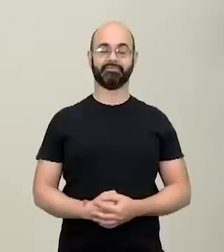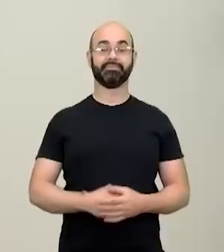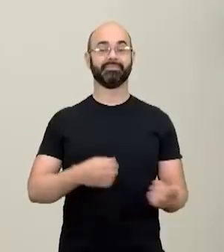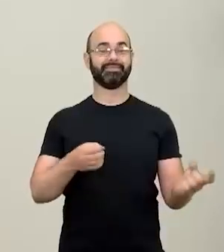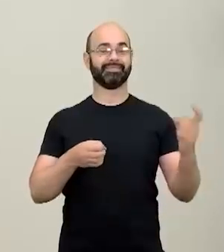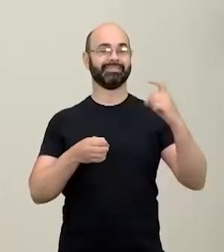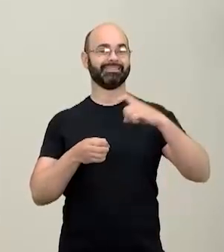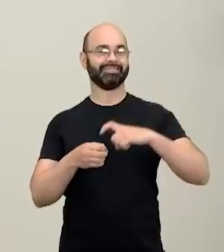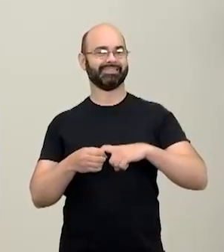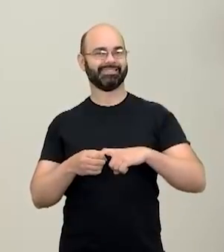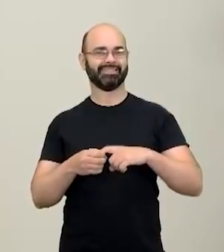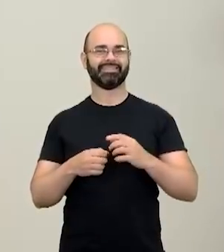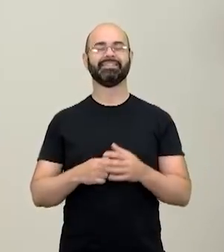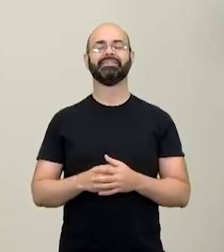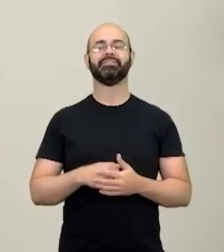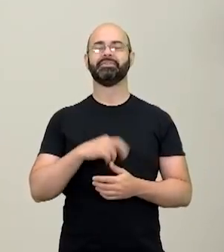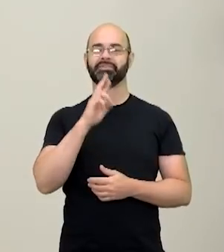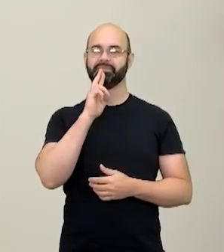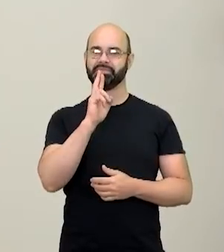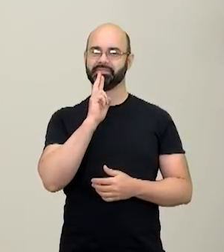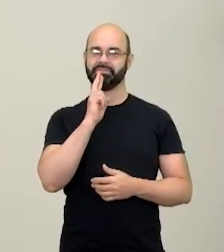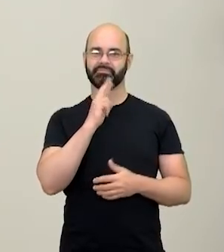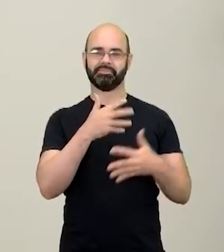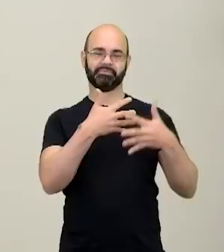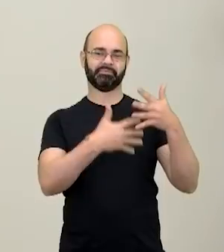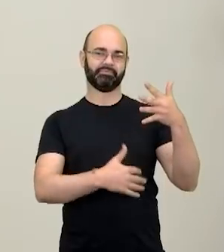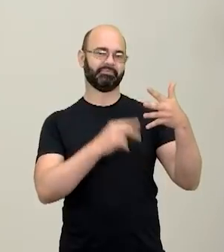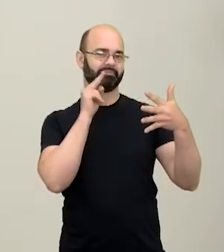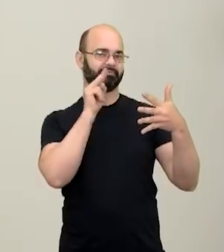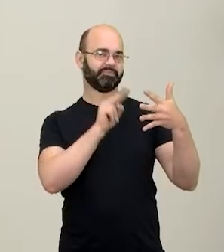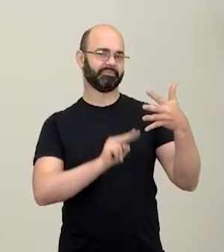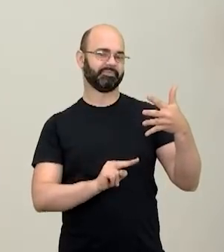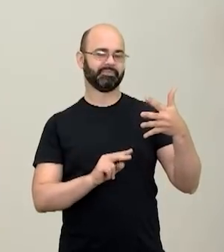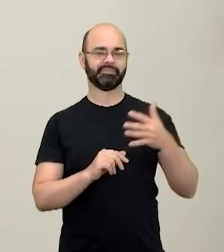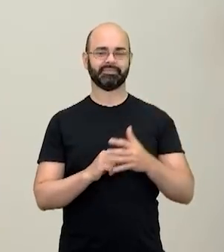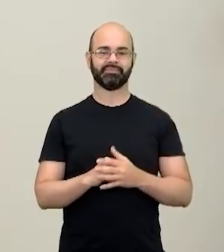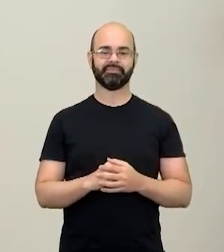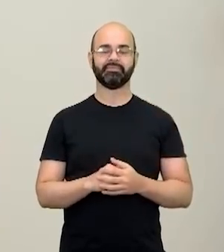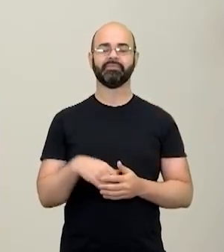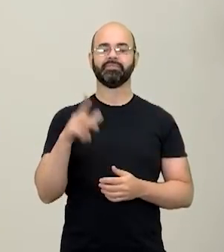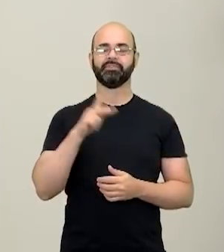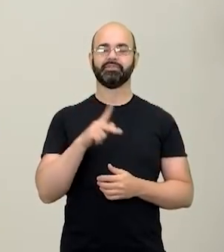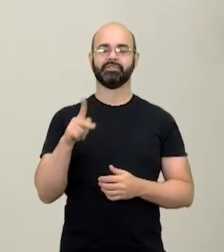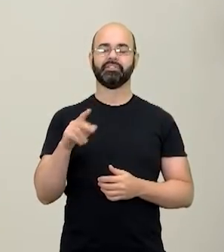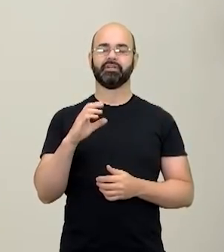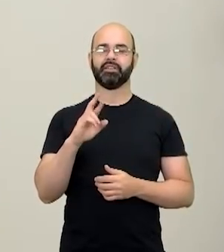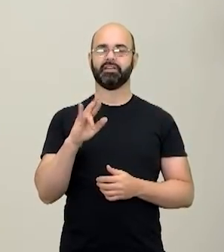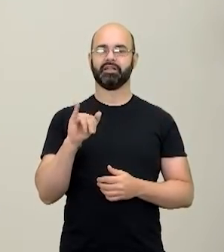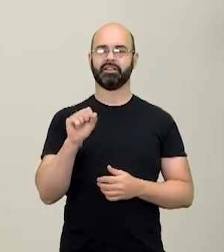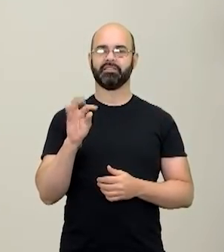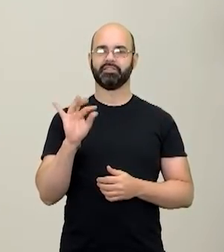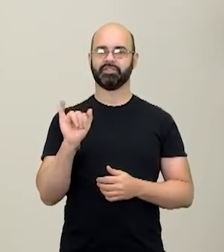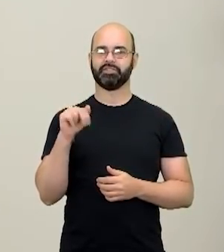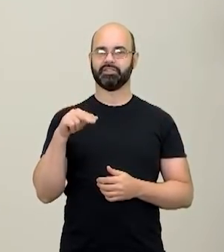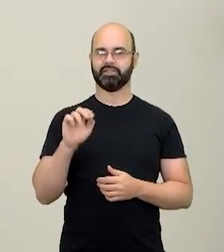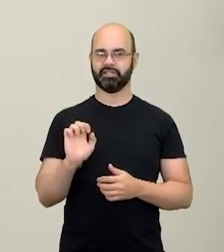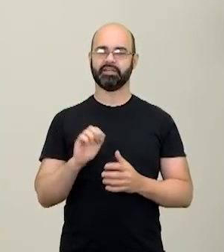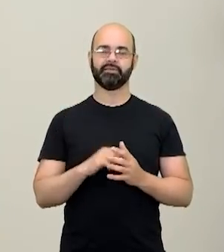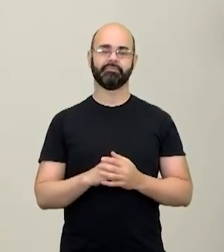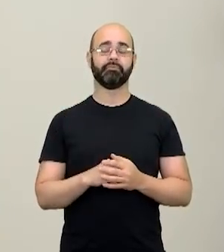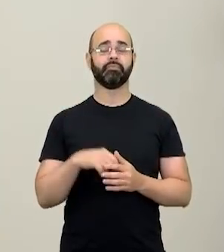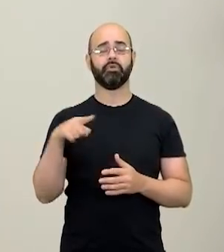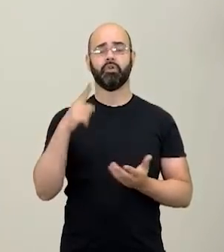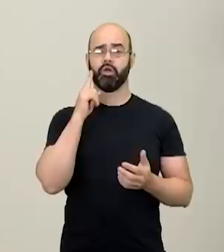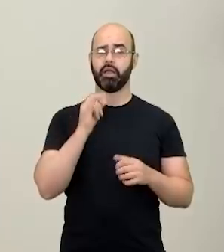Retornamos aqui, ó. Encontrei algumas respostas, Antônio, do seguinte, ó. Professora Cristiano, colocando assim. Aqui da